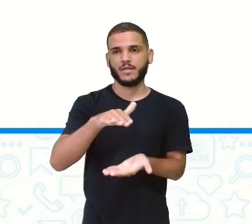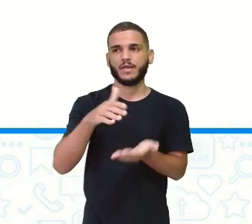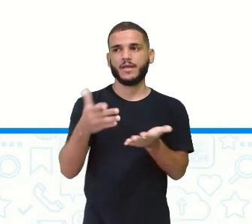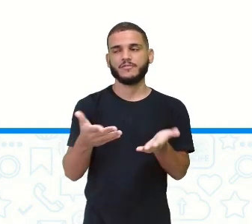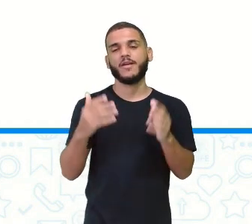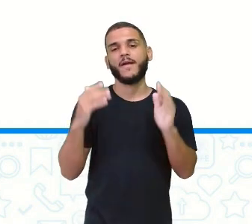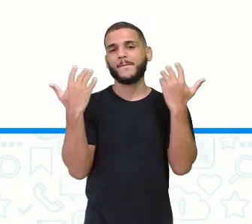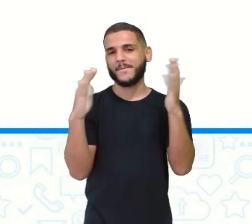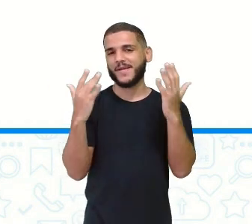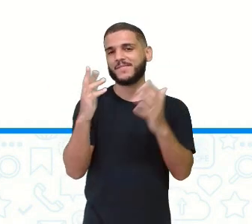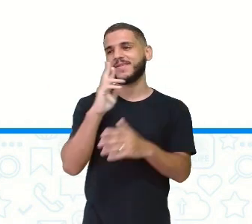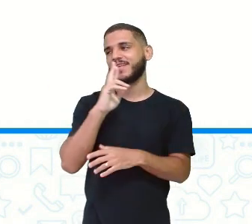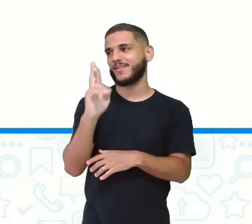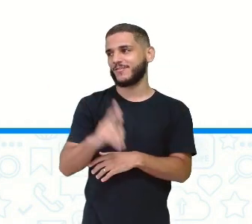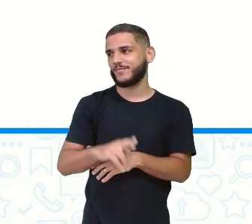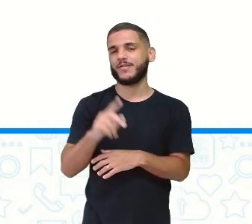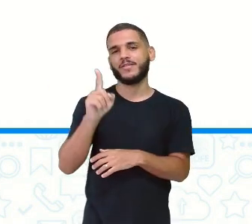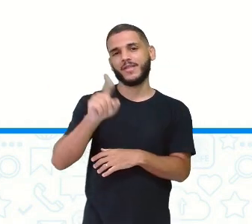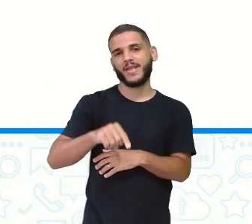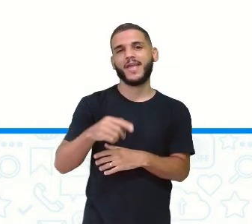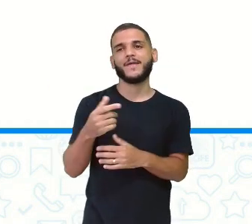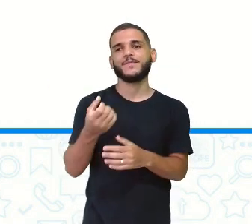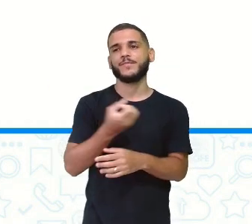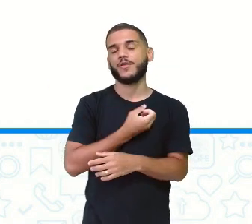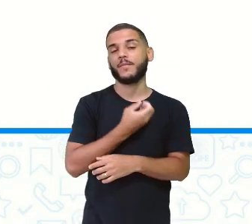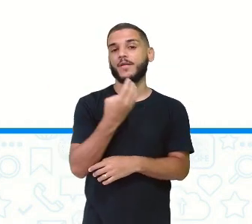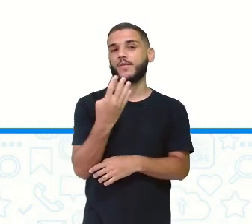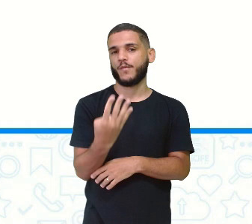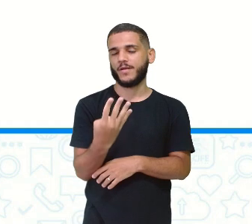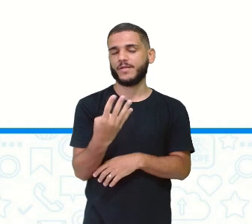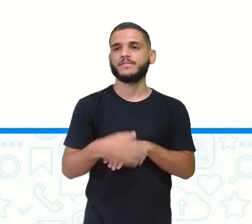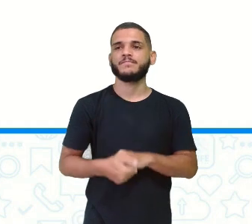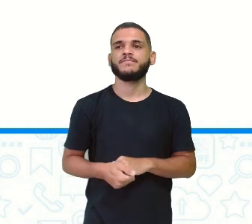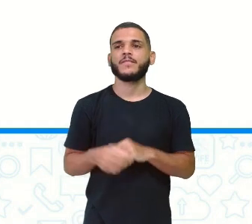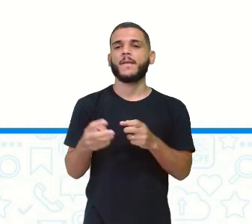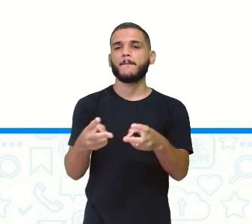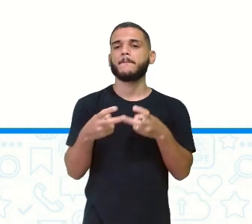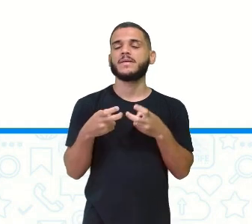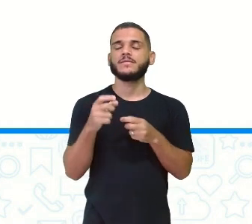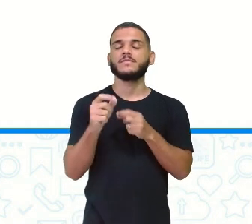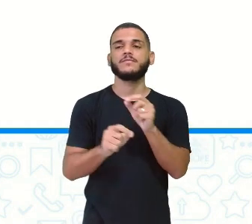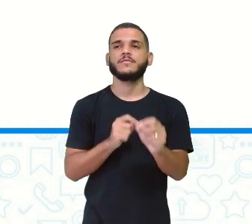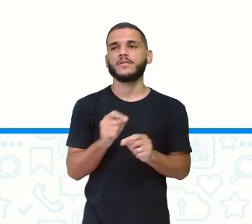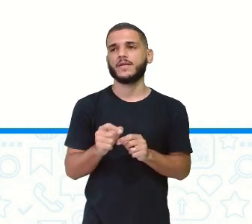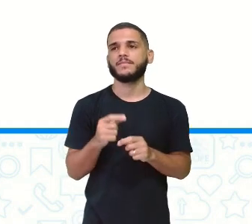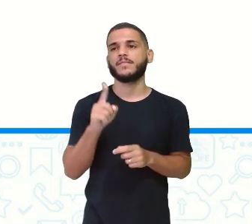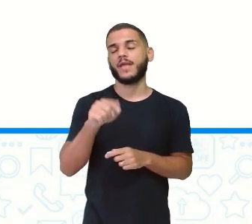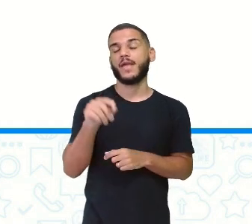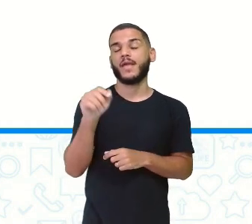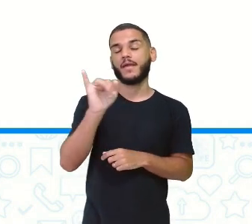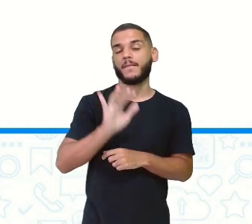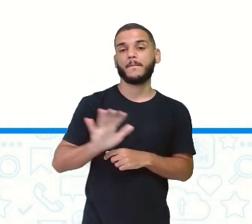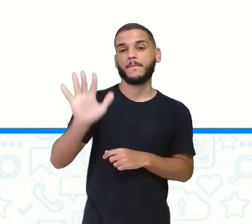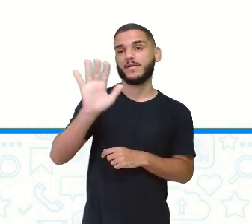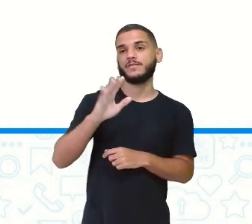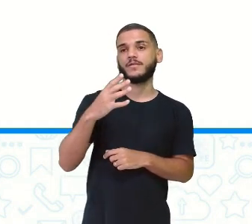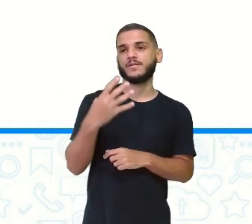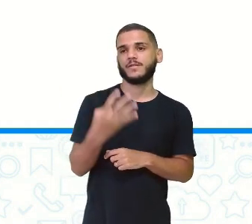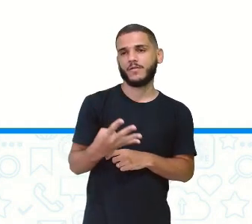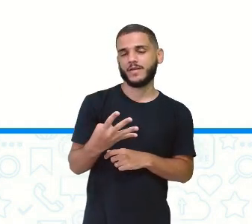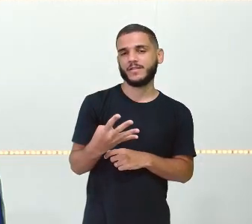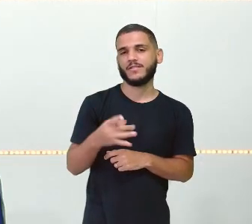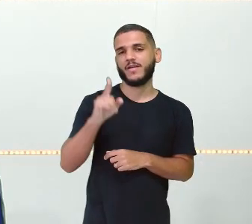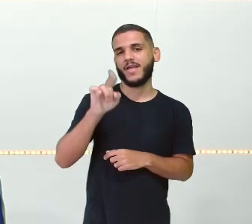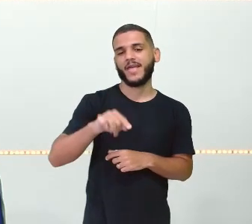Parabéns, quem respondeu a figura 4, exatamente. Percebam que a figura 4, ela está em um